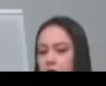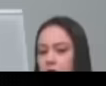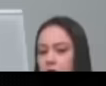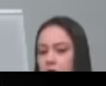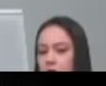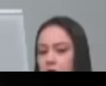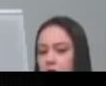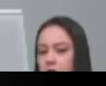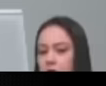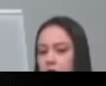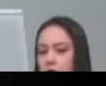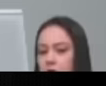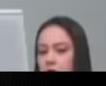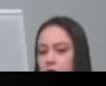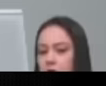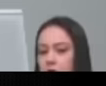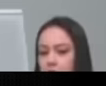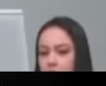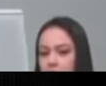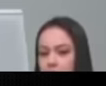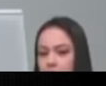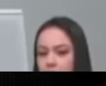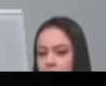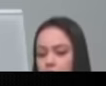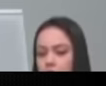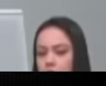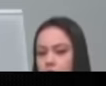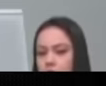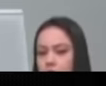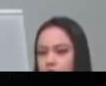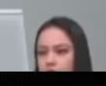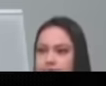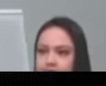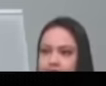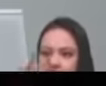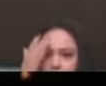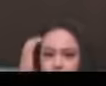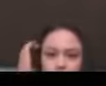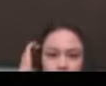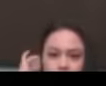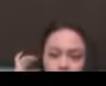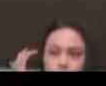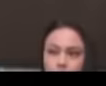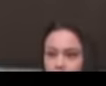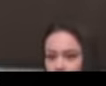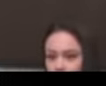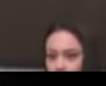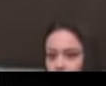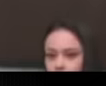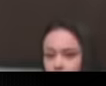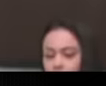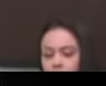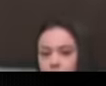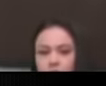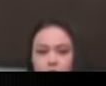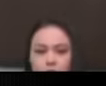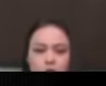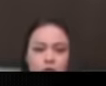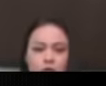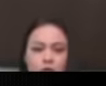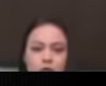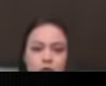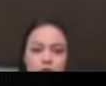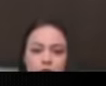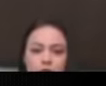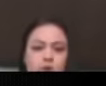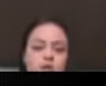Moraes. E o Dino começando também. Não pode ver com a devida pena. Eu entendo que a eminente